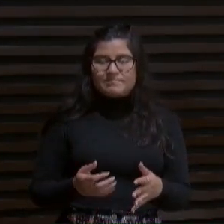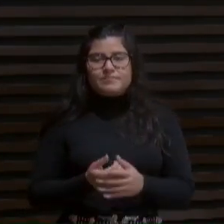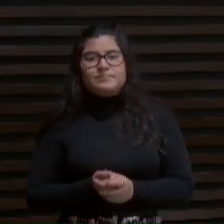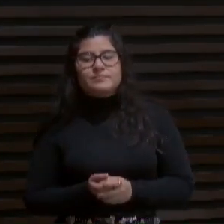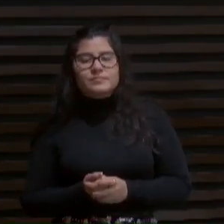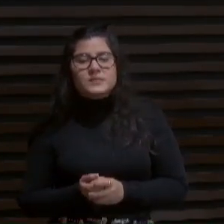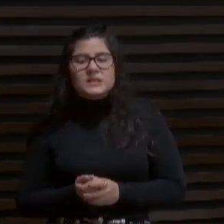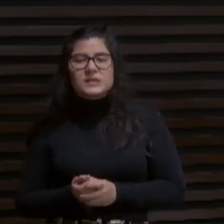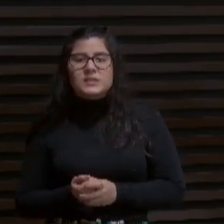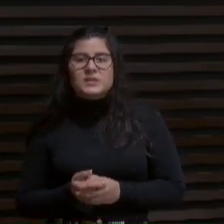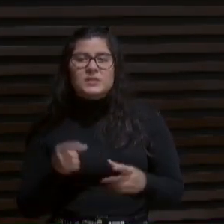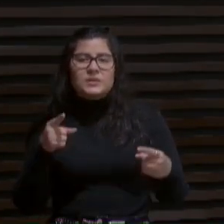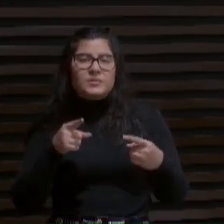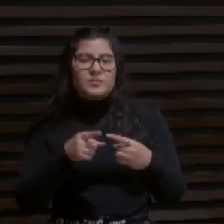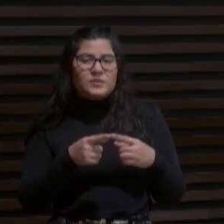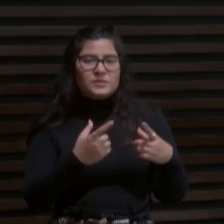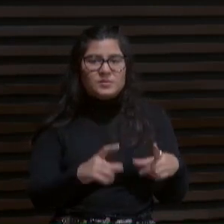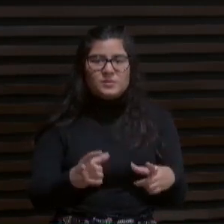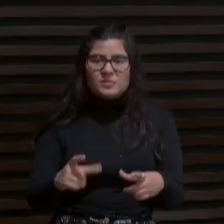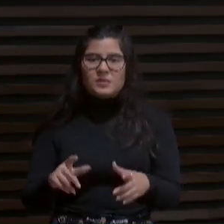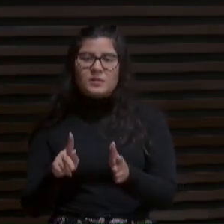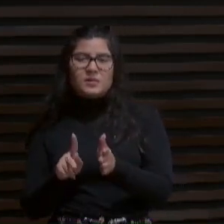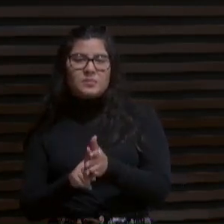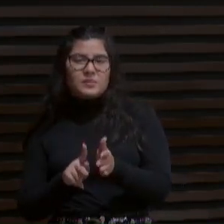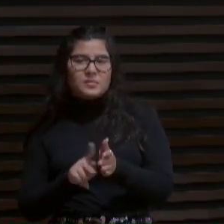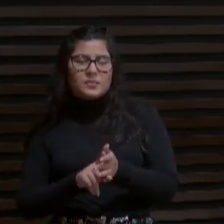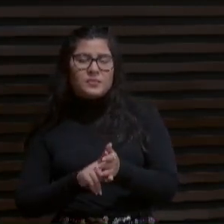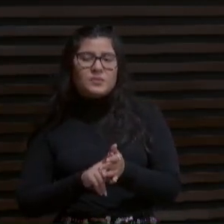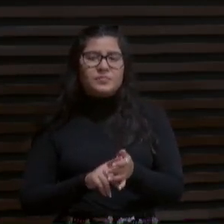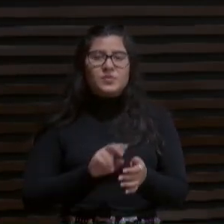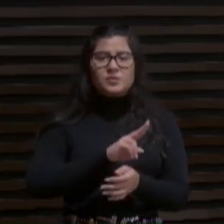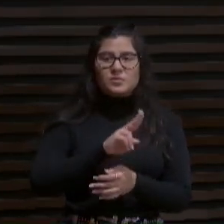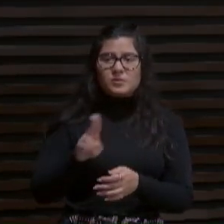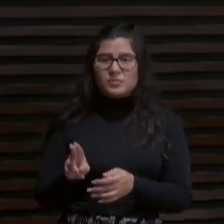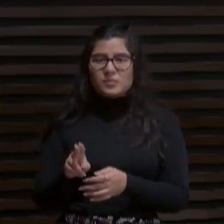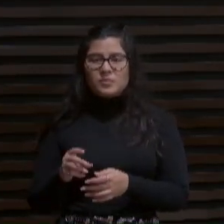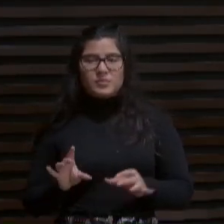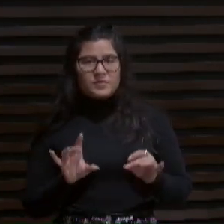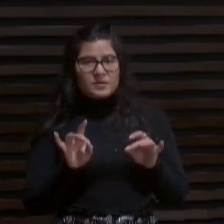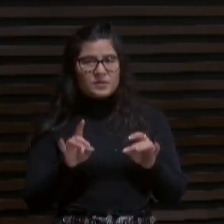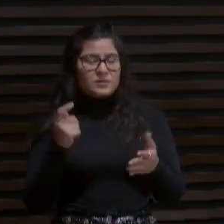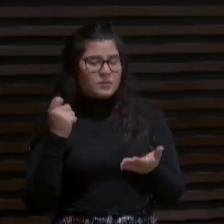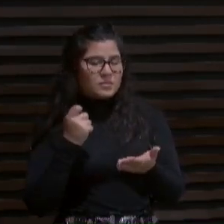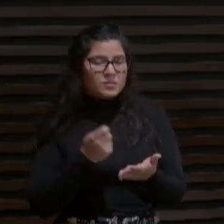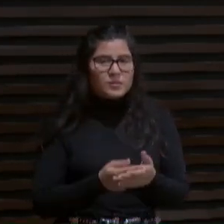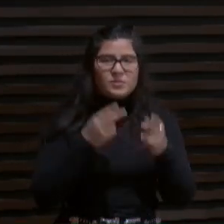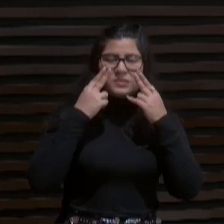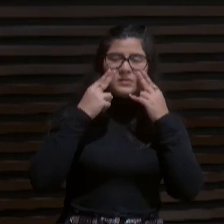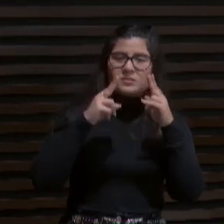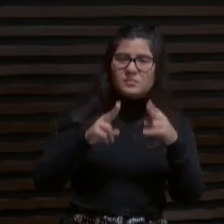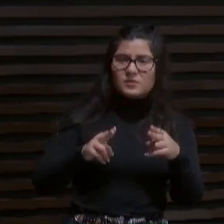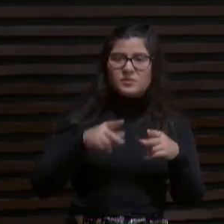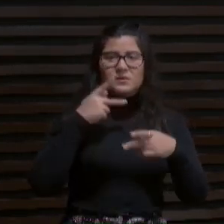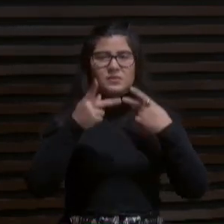detalhando a localização do terreno, a propriedade a ela associada, o nome do vendedor, o nome do comprador, as testemunhas ali. Aí